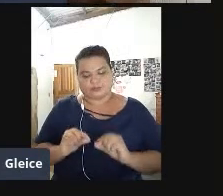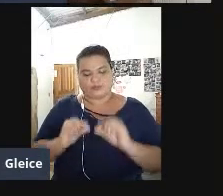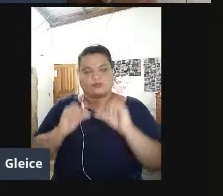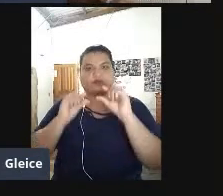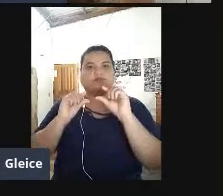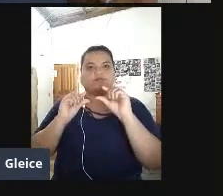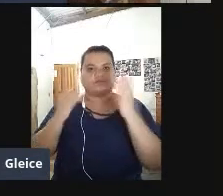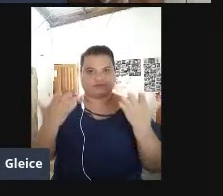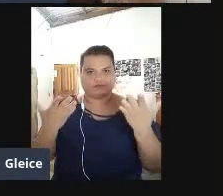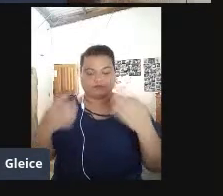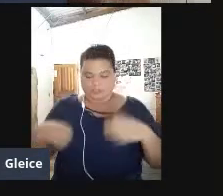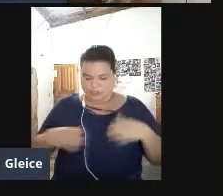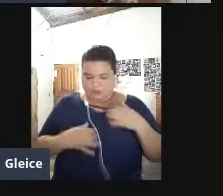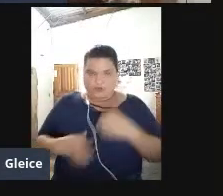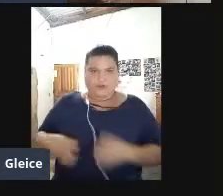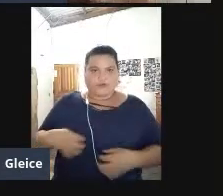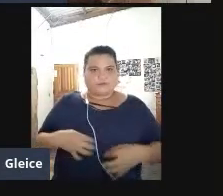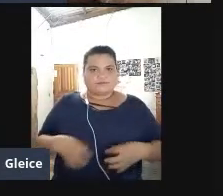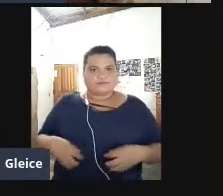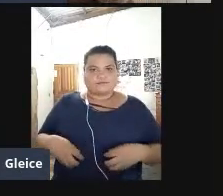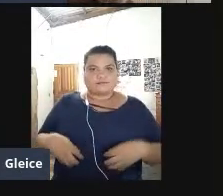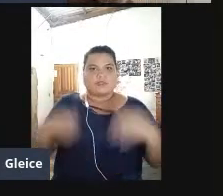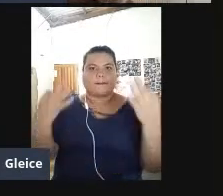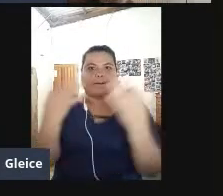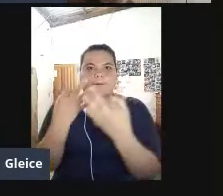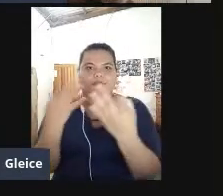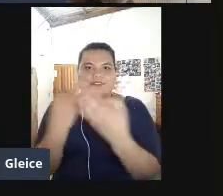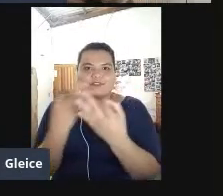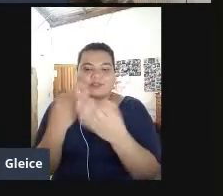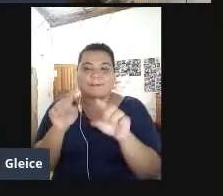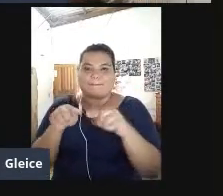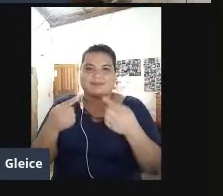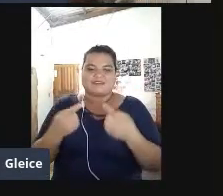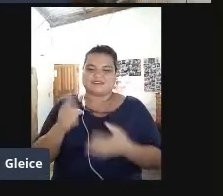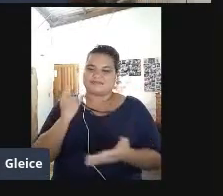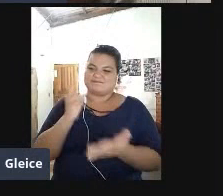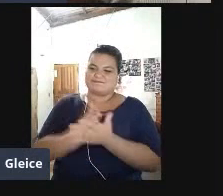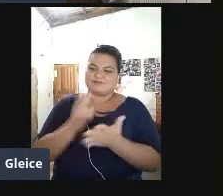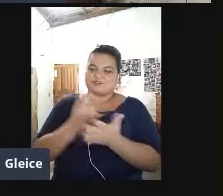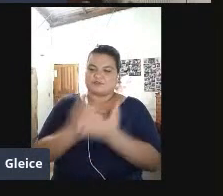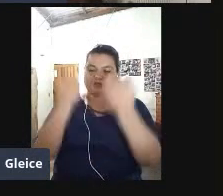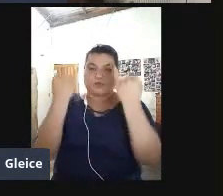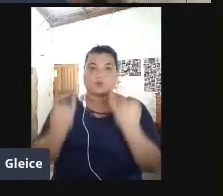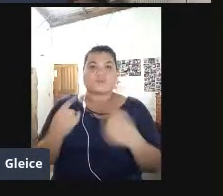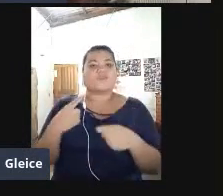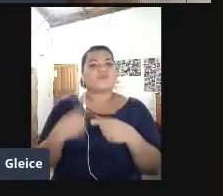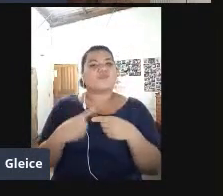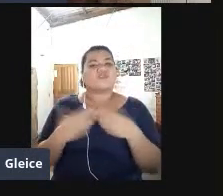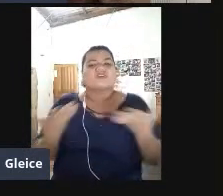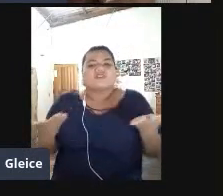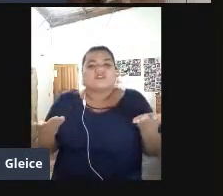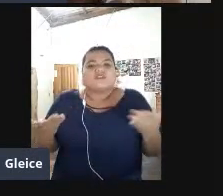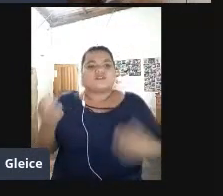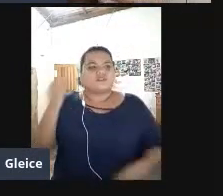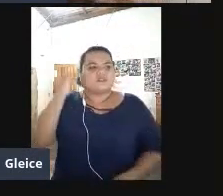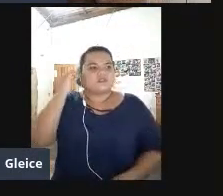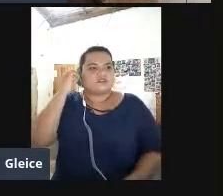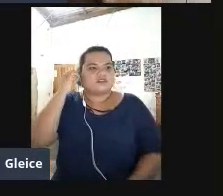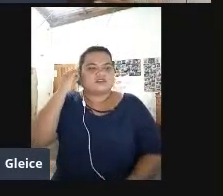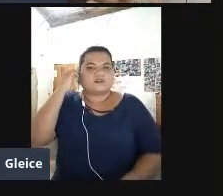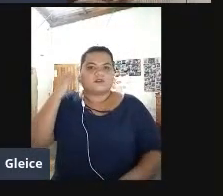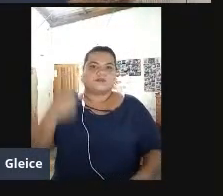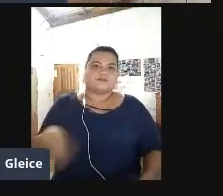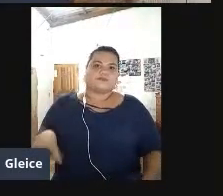perfeita, mas não ganhava peso. E não vai ganhar mesmo. Porque quando a gente tem um paciente